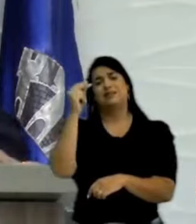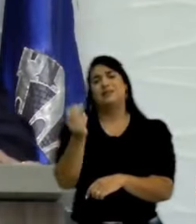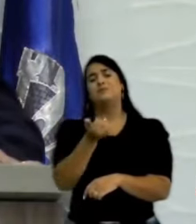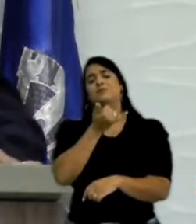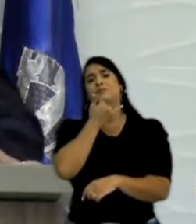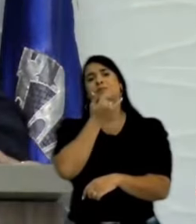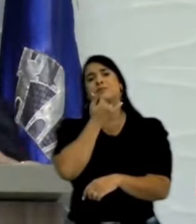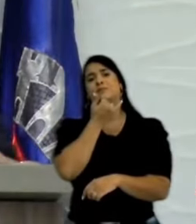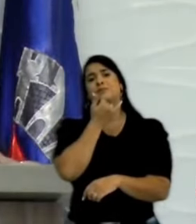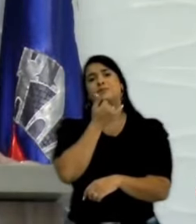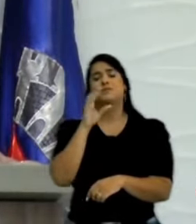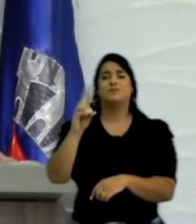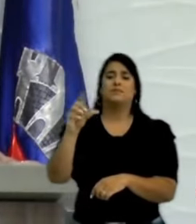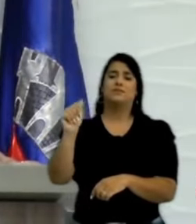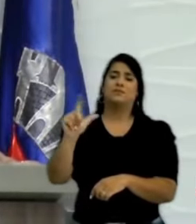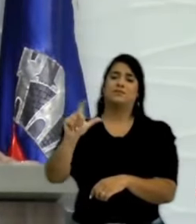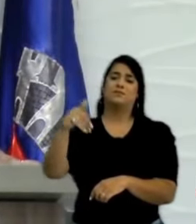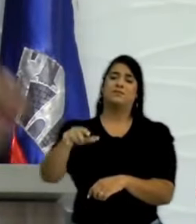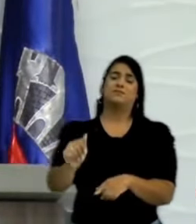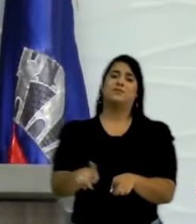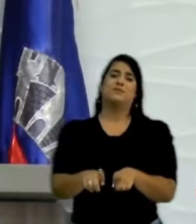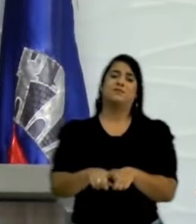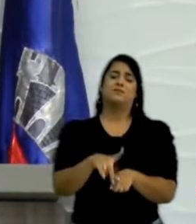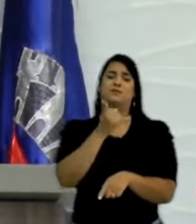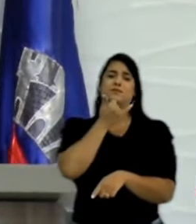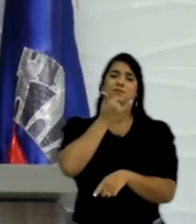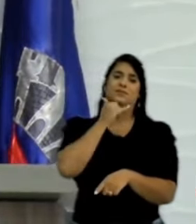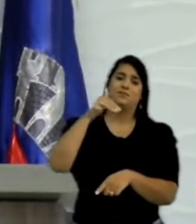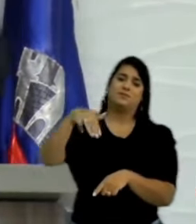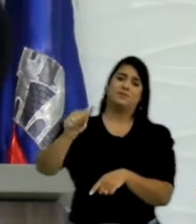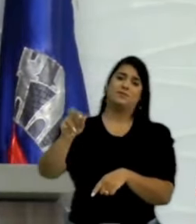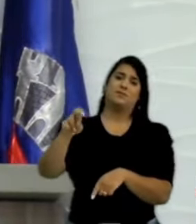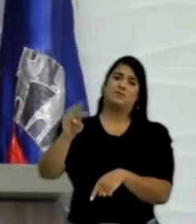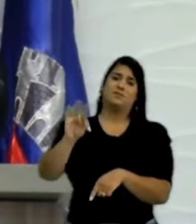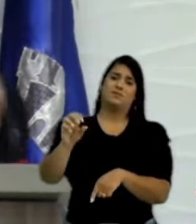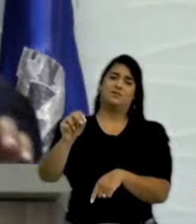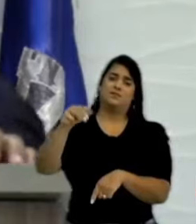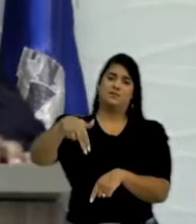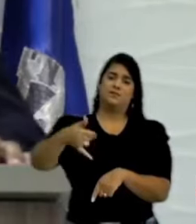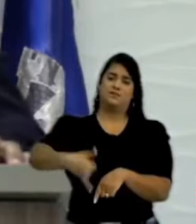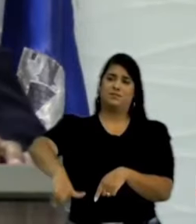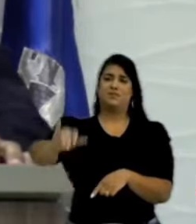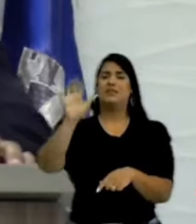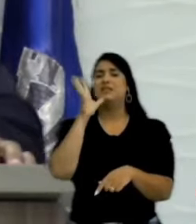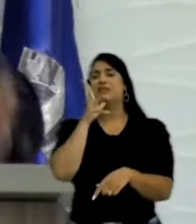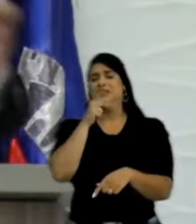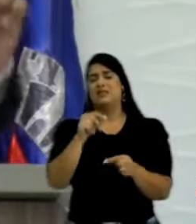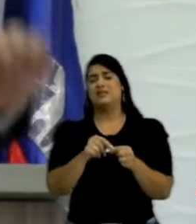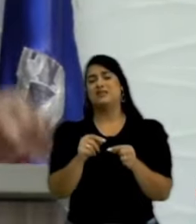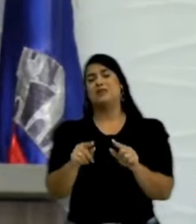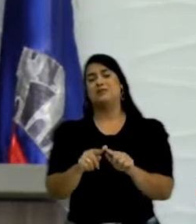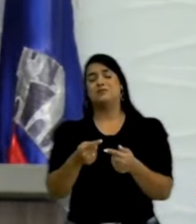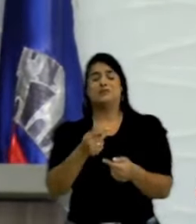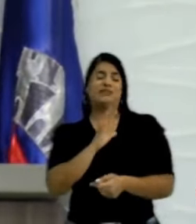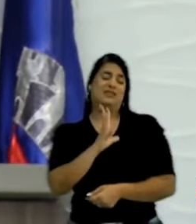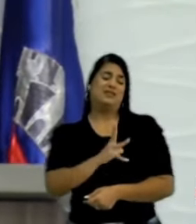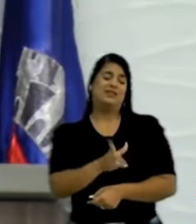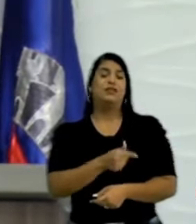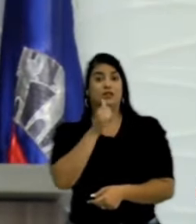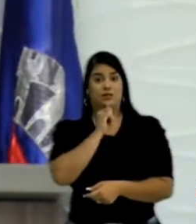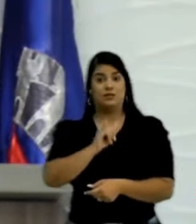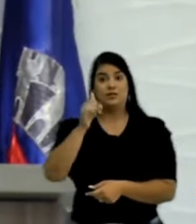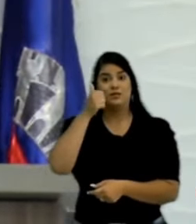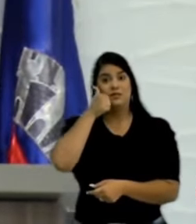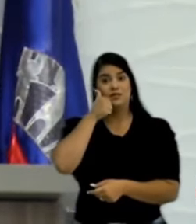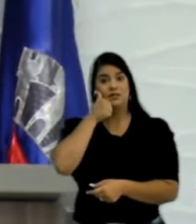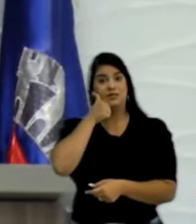desculpa a Dalma e peço desculpa a Martoni, que demoraram fazer, mas fizeram com amor. Eu disse à minha esposa,